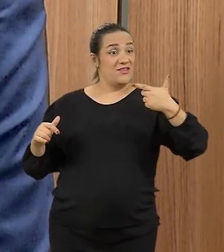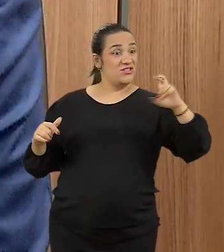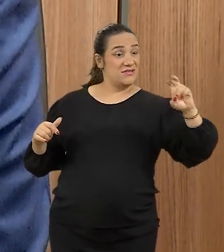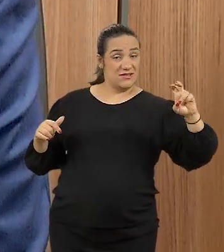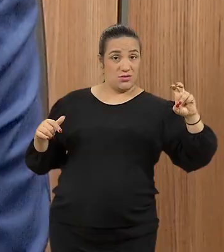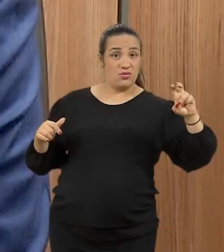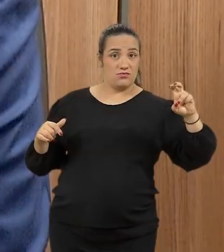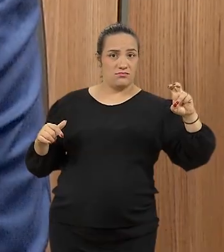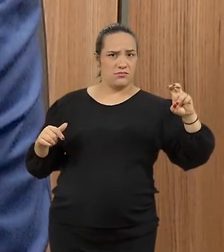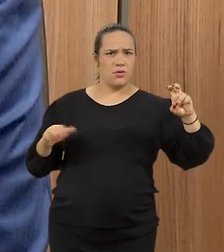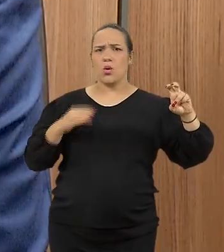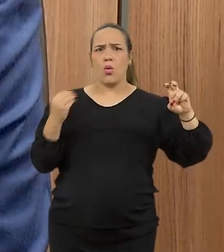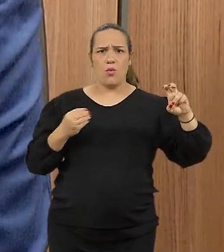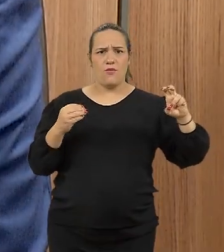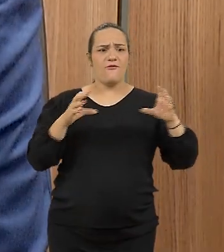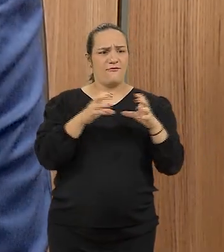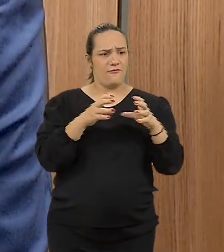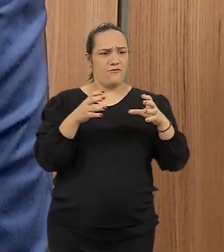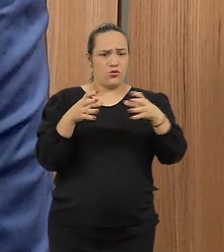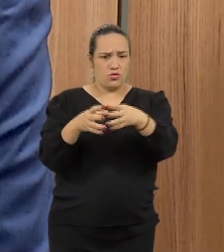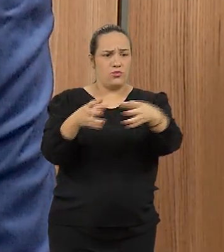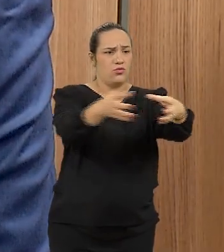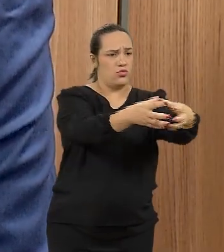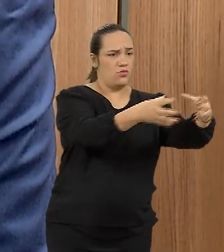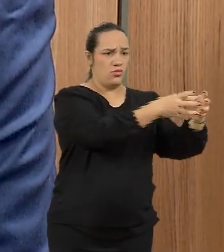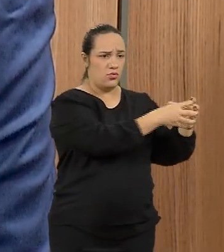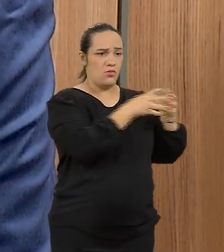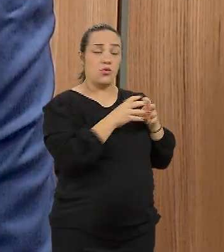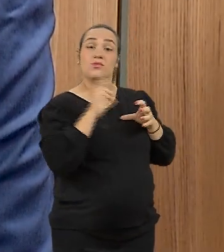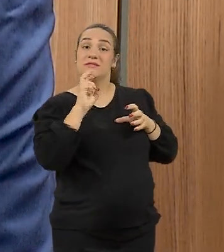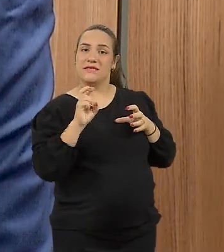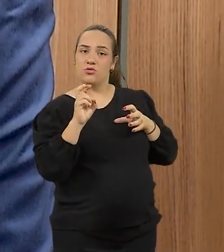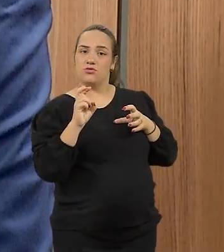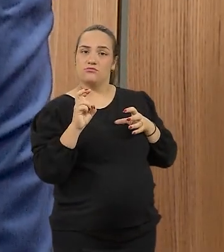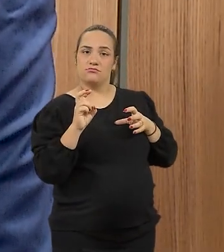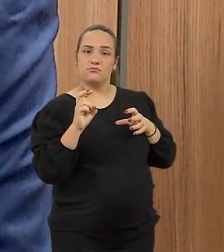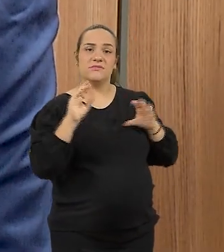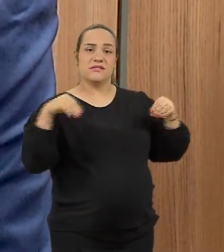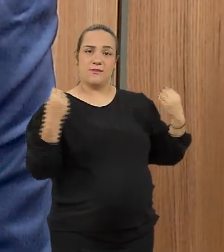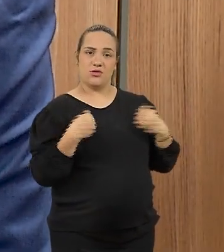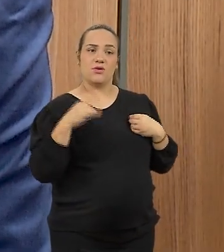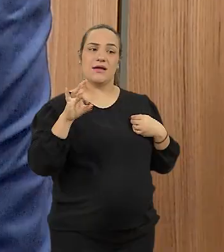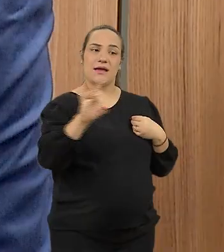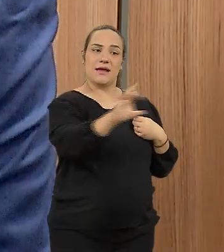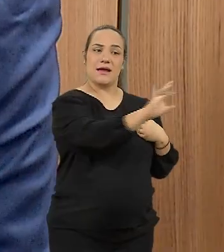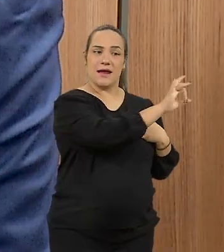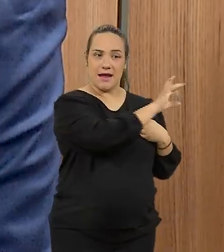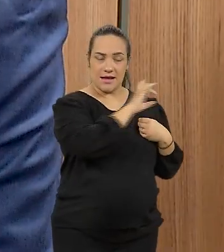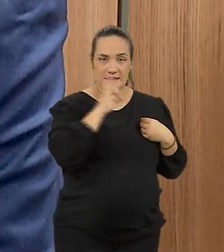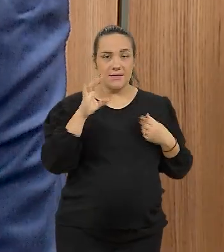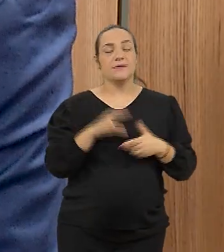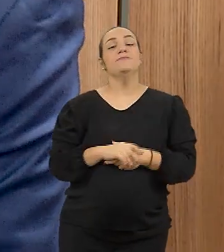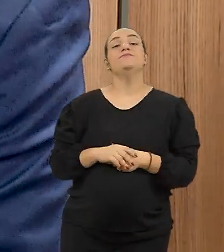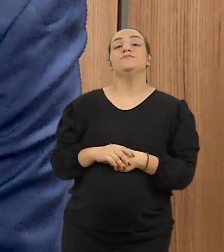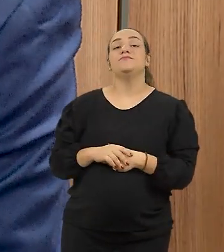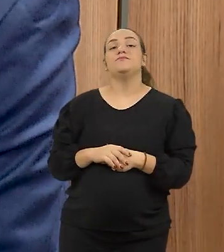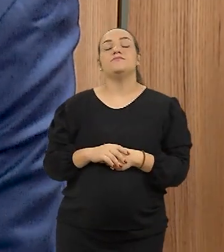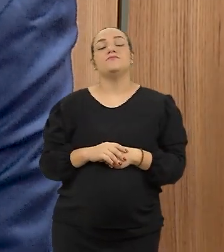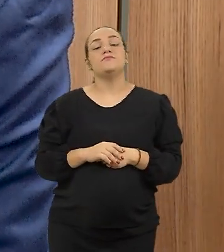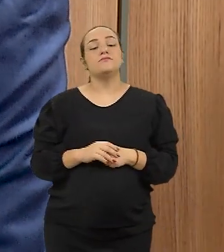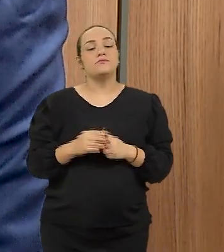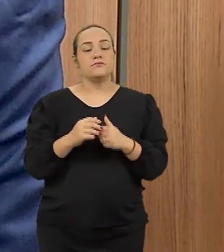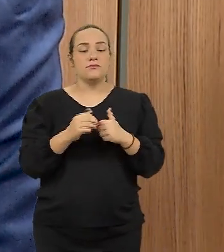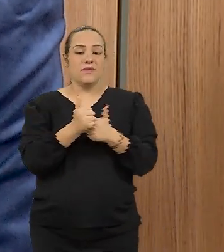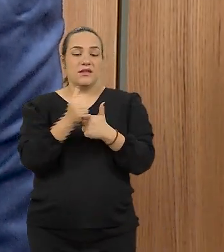5 câmaras, cada uma com 5 desembargadores. É assim que nós funcionamos hoje. O tribunal